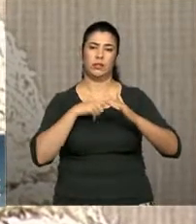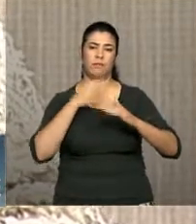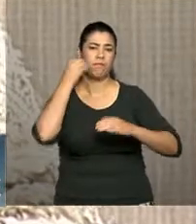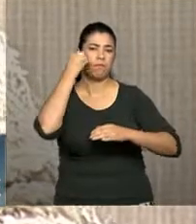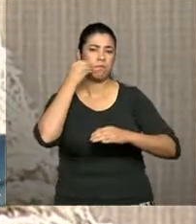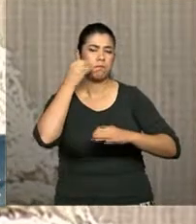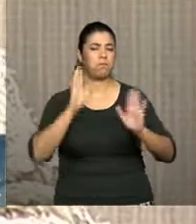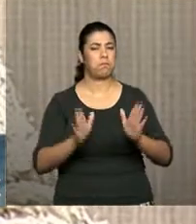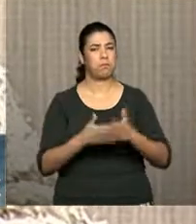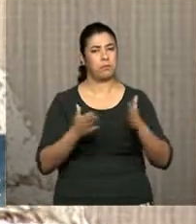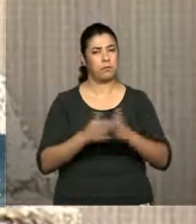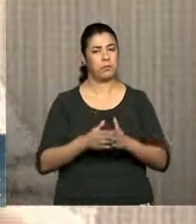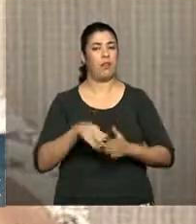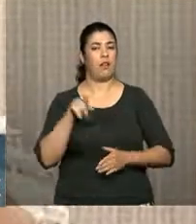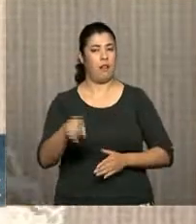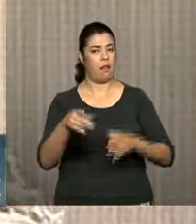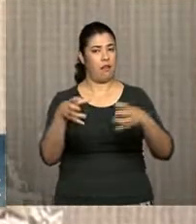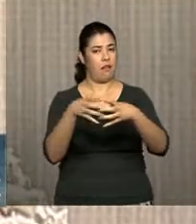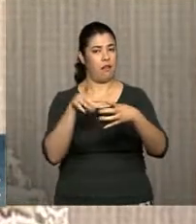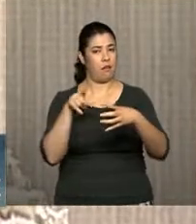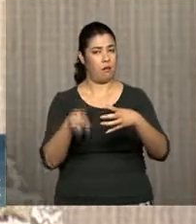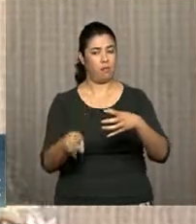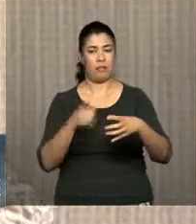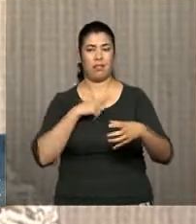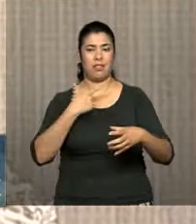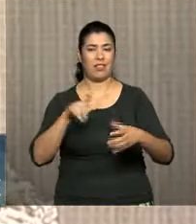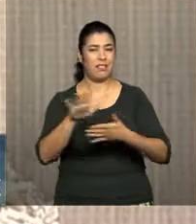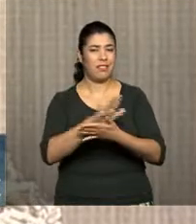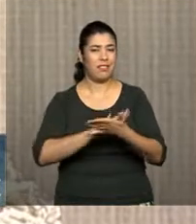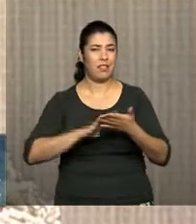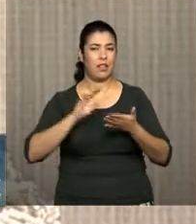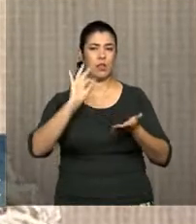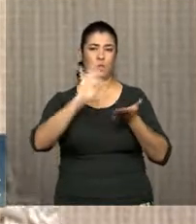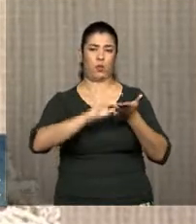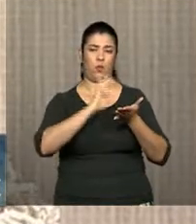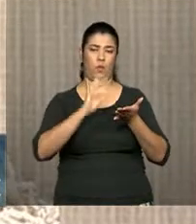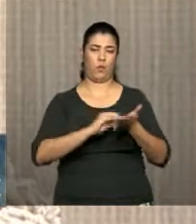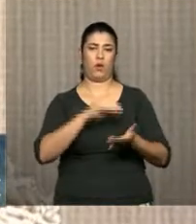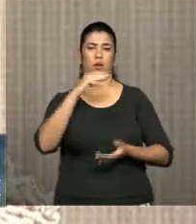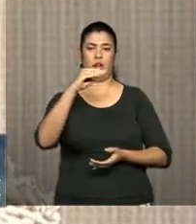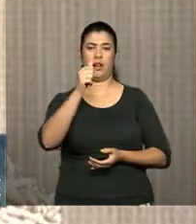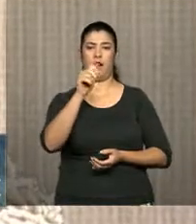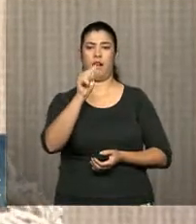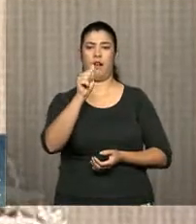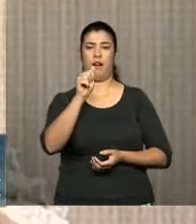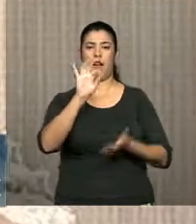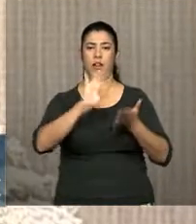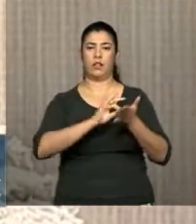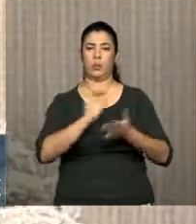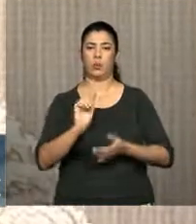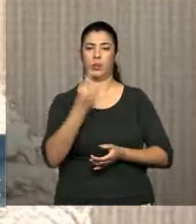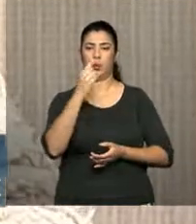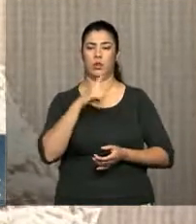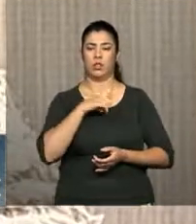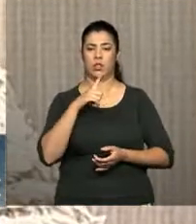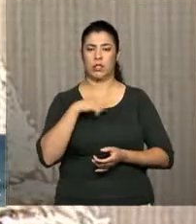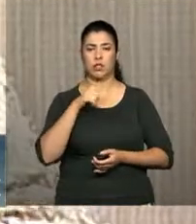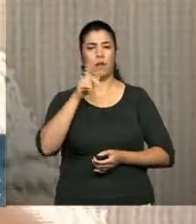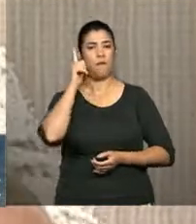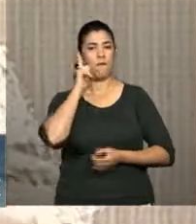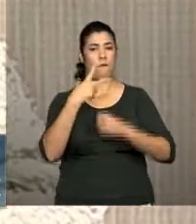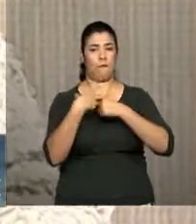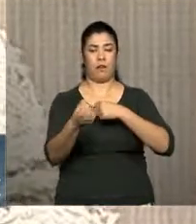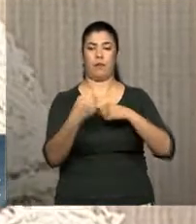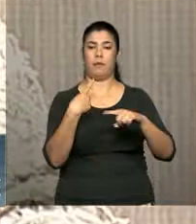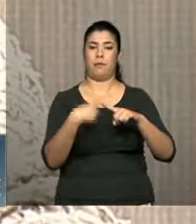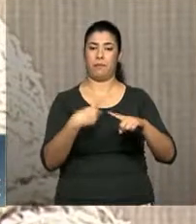são crianças que hoje não têm mais nenhuma criança dentro do cadastro único em situação de extrema pobreza eu acho que isso é uma vitória porque